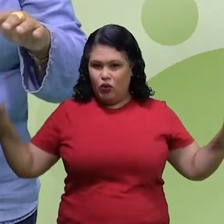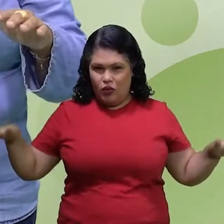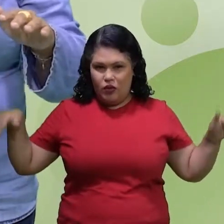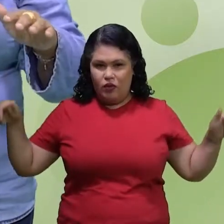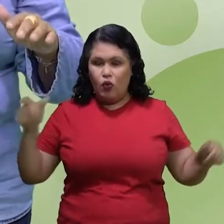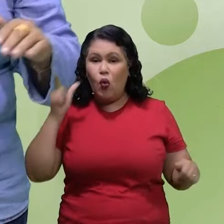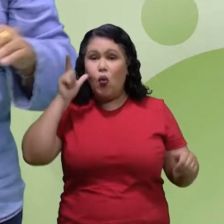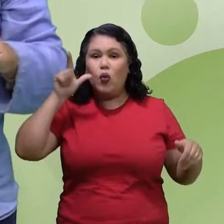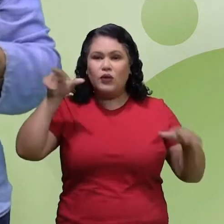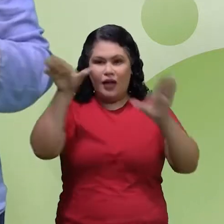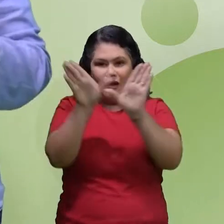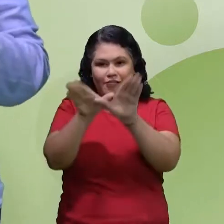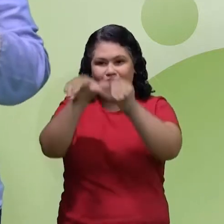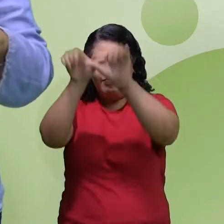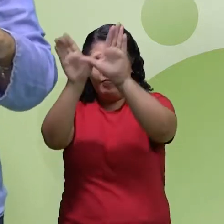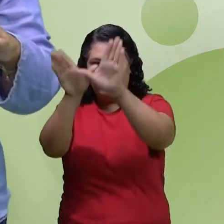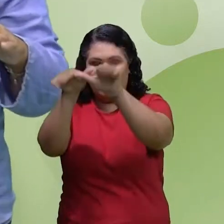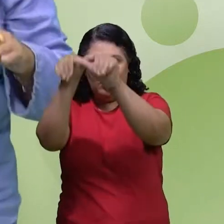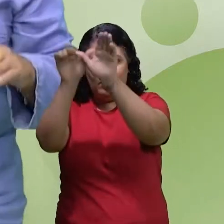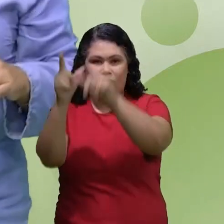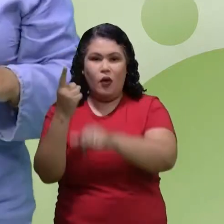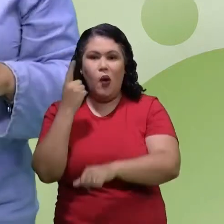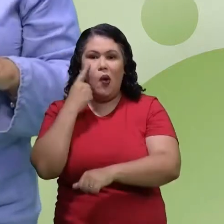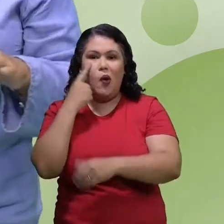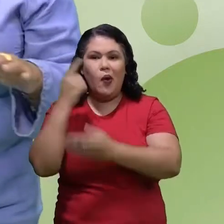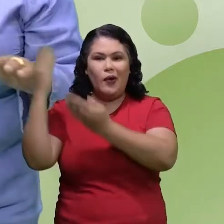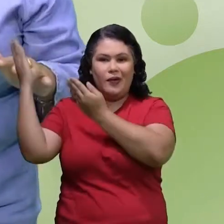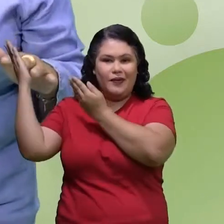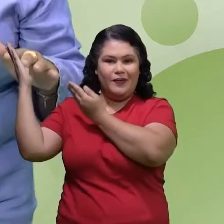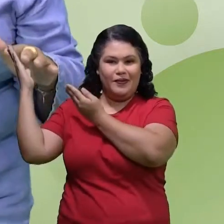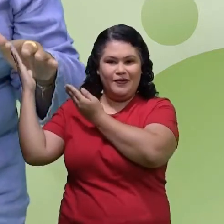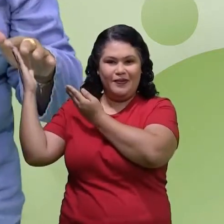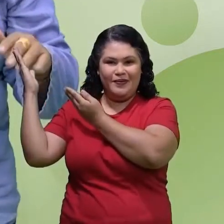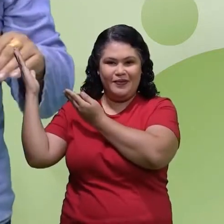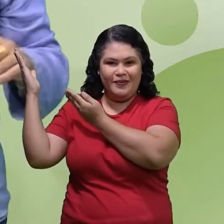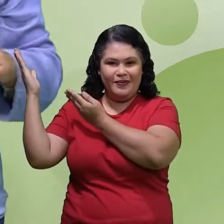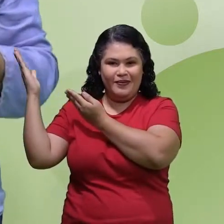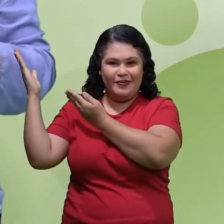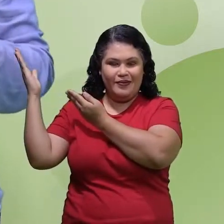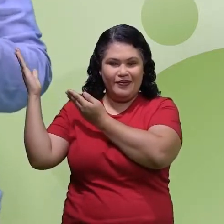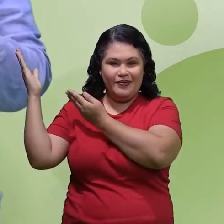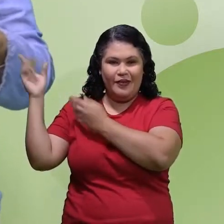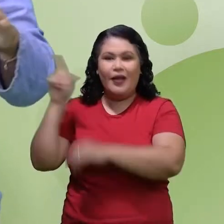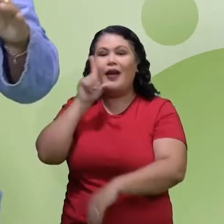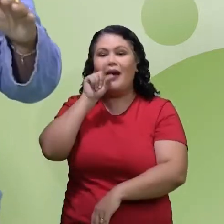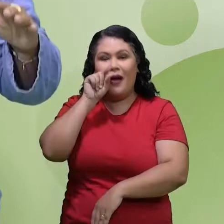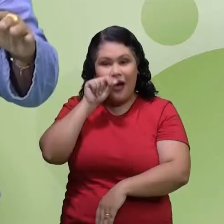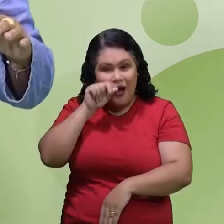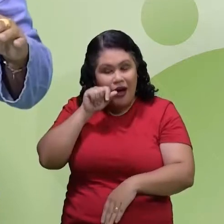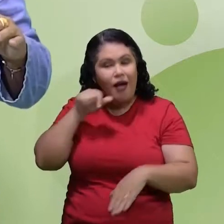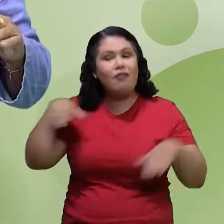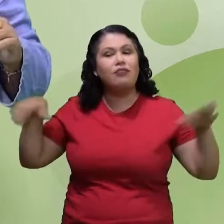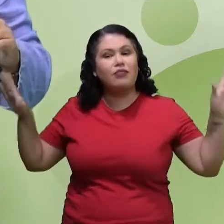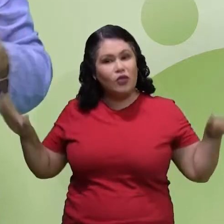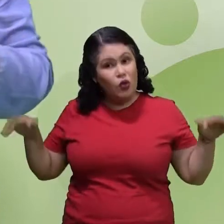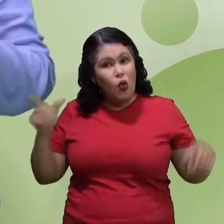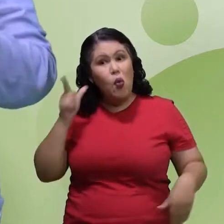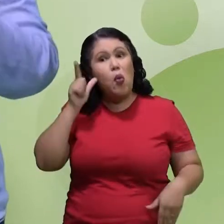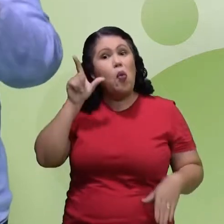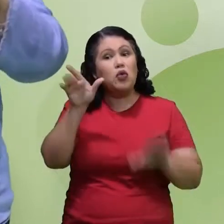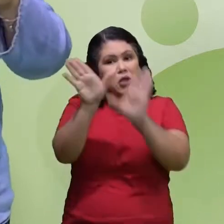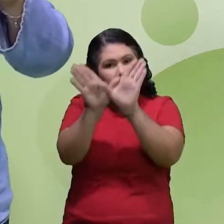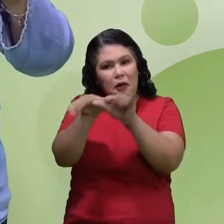exemplos, né, das nossas riquezas aqui, que são as araras. Elas voam, elas têm essa adaptação